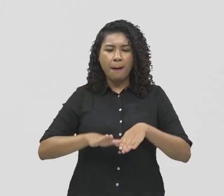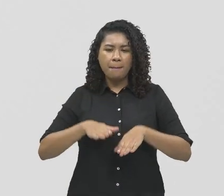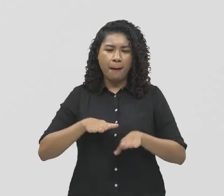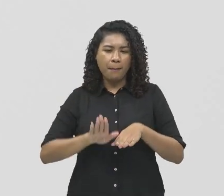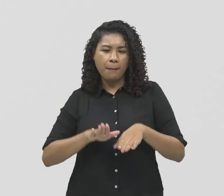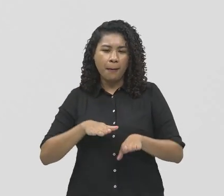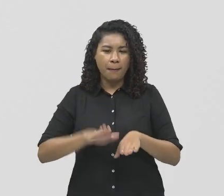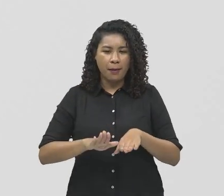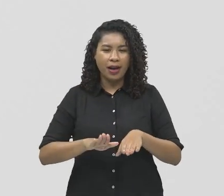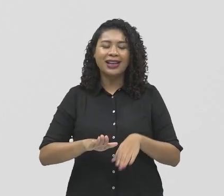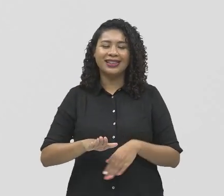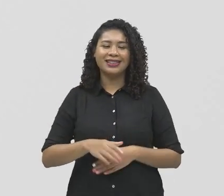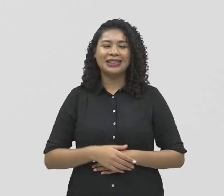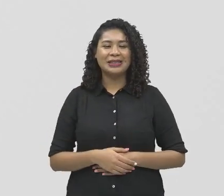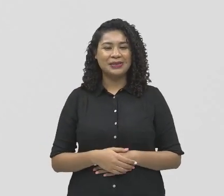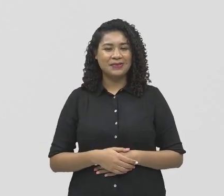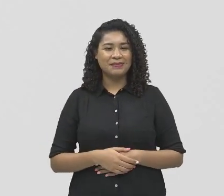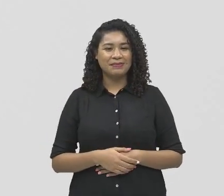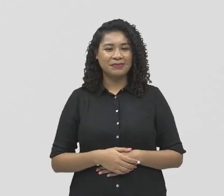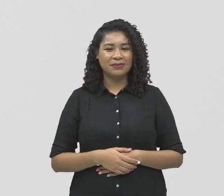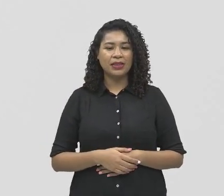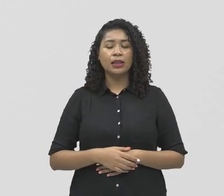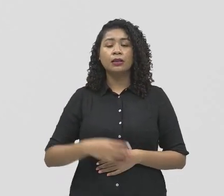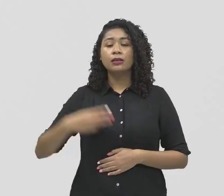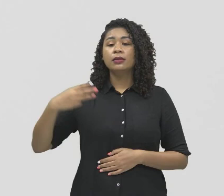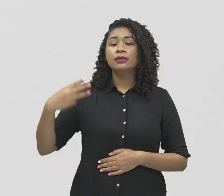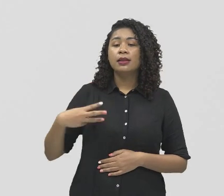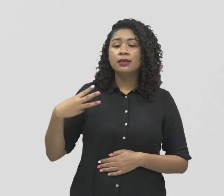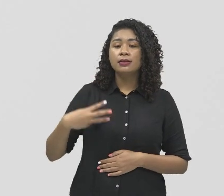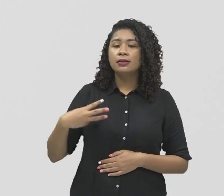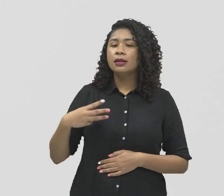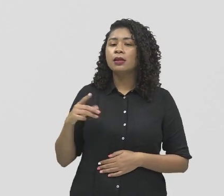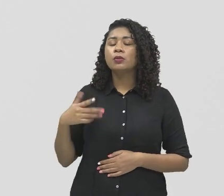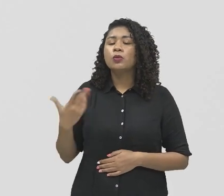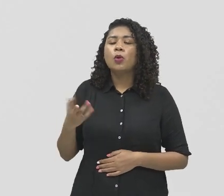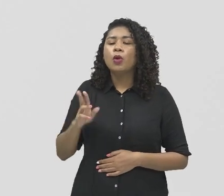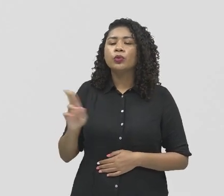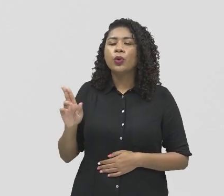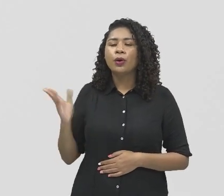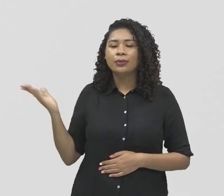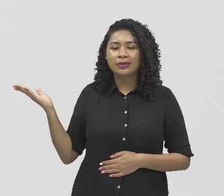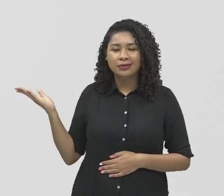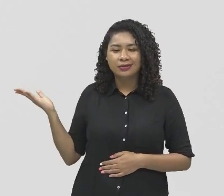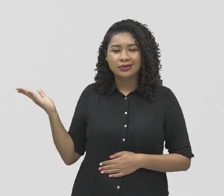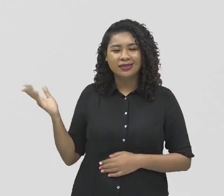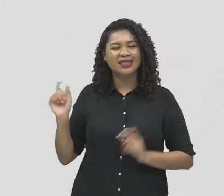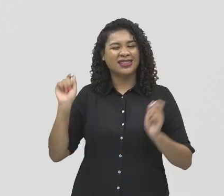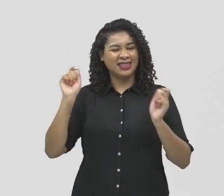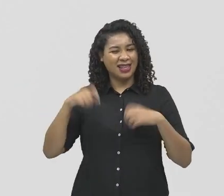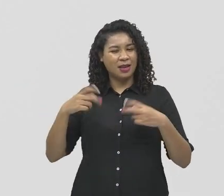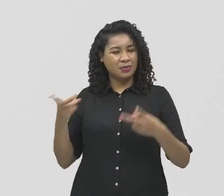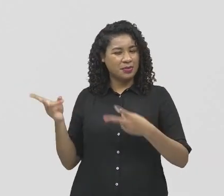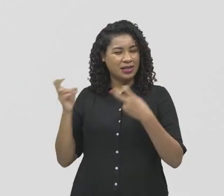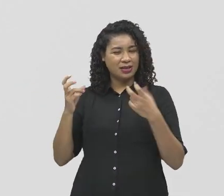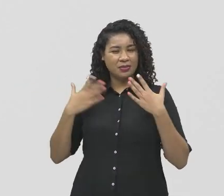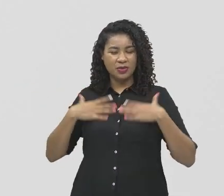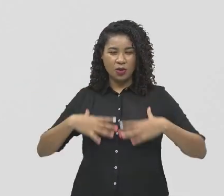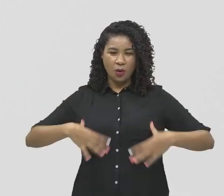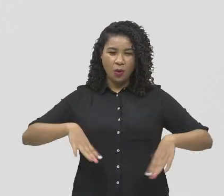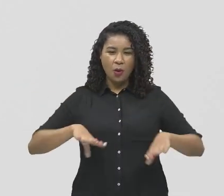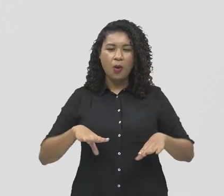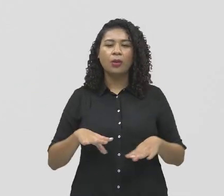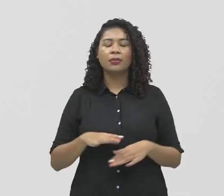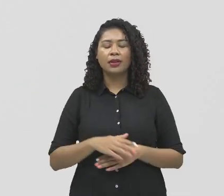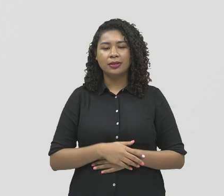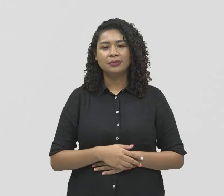passo volteados. E a imagem 3, qual é essa dança aí? Só pelos trajes aí também,